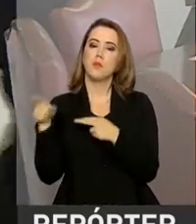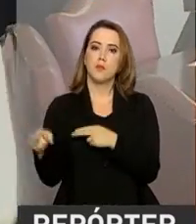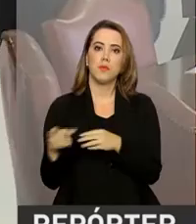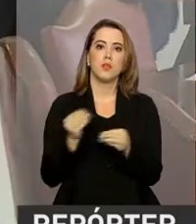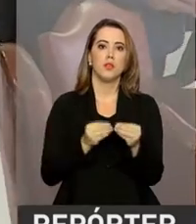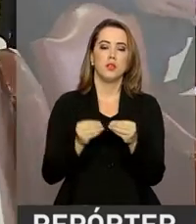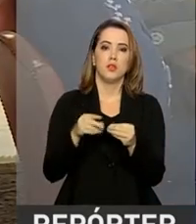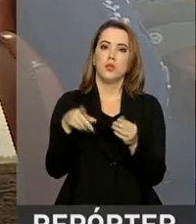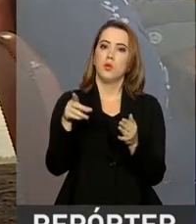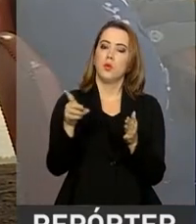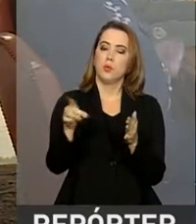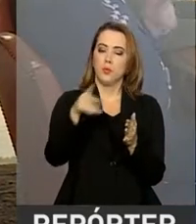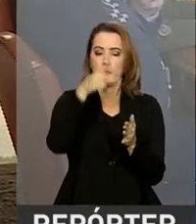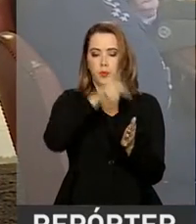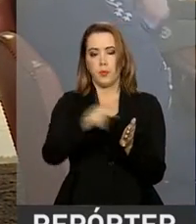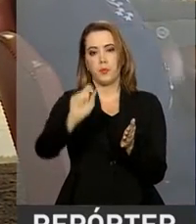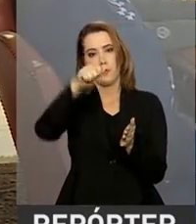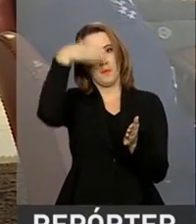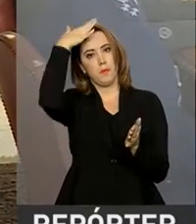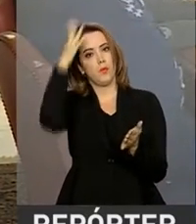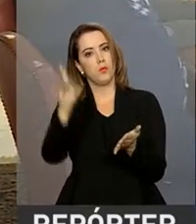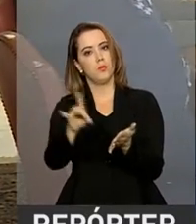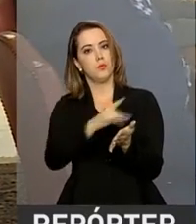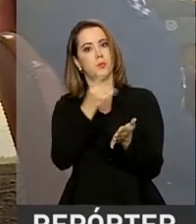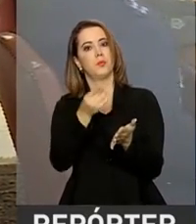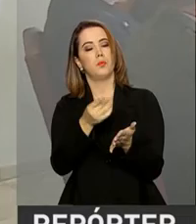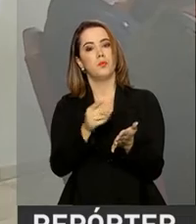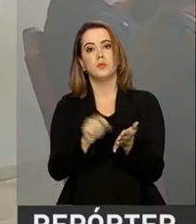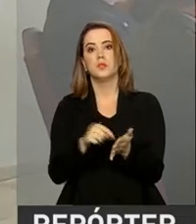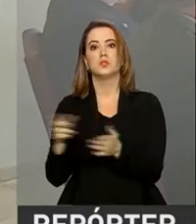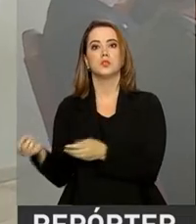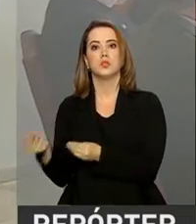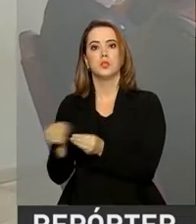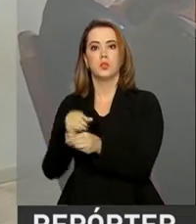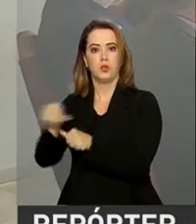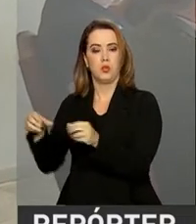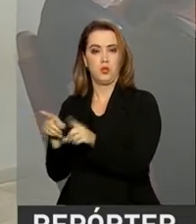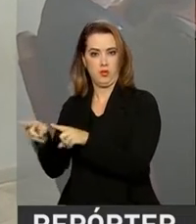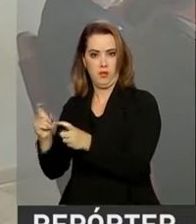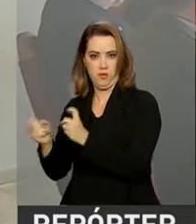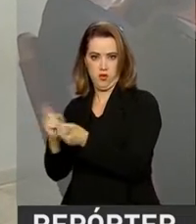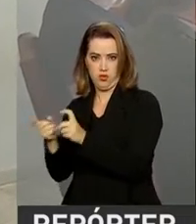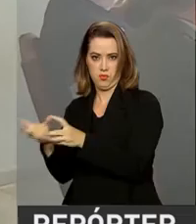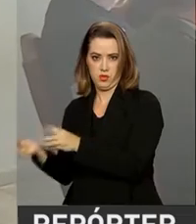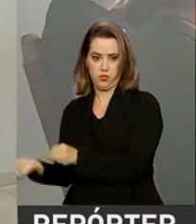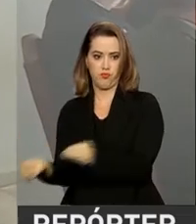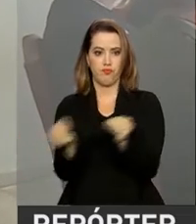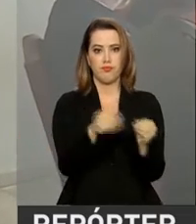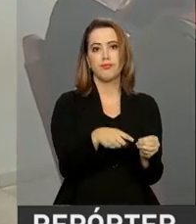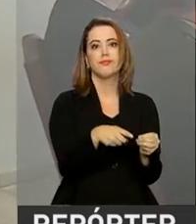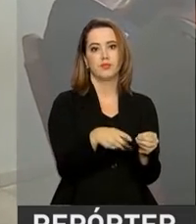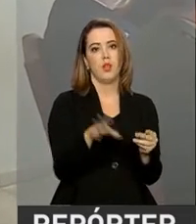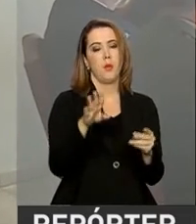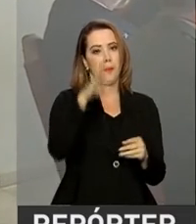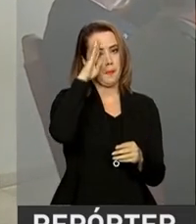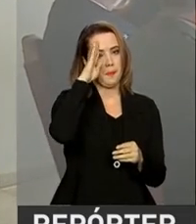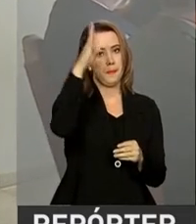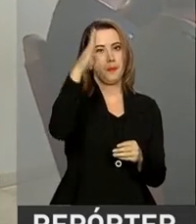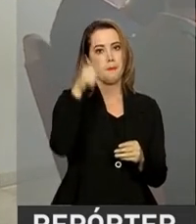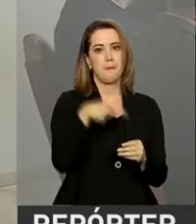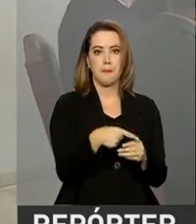temer assinou decreto que devolve as forças armadas essas funções administrativas e disse que é preciso democratizar e